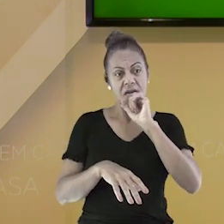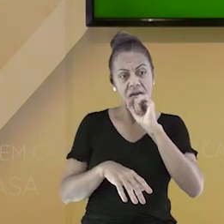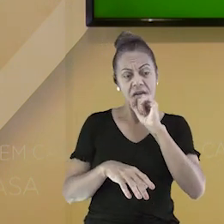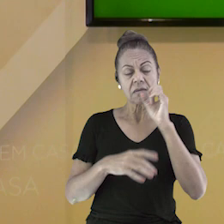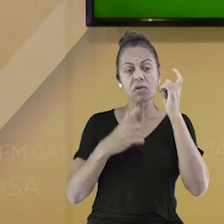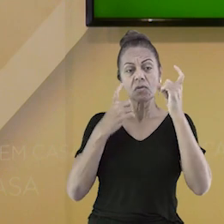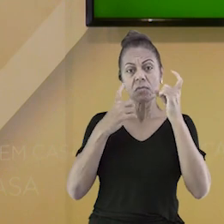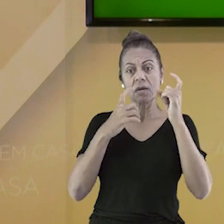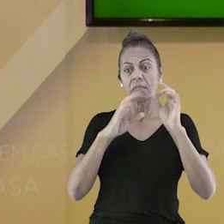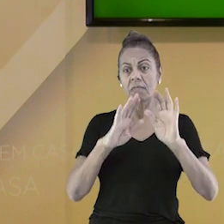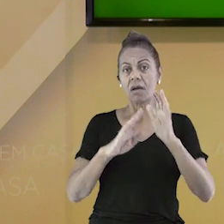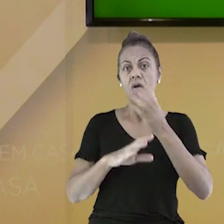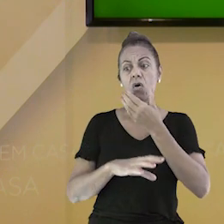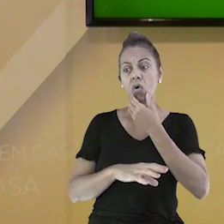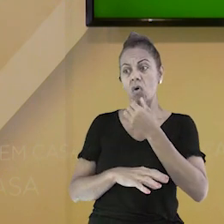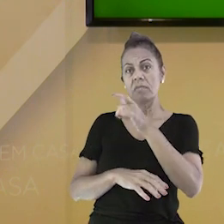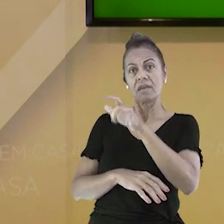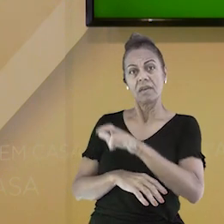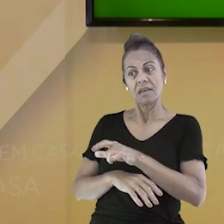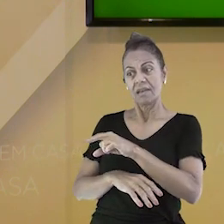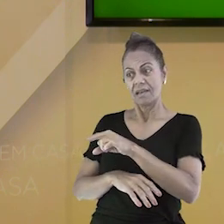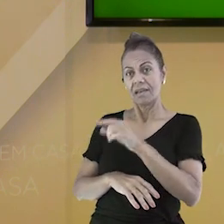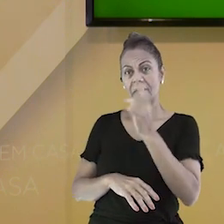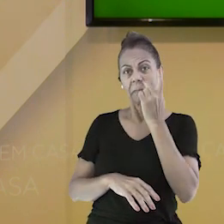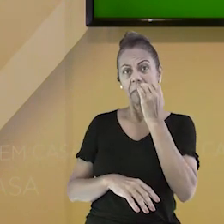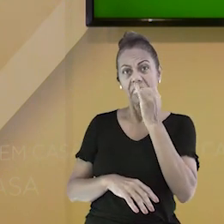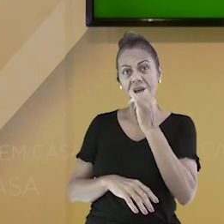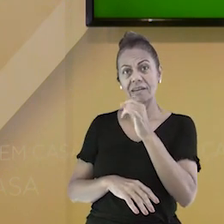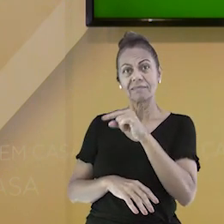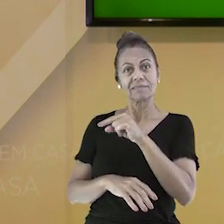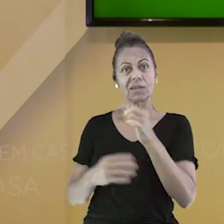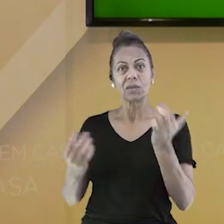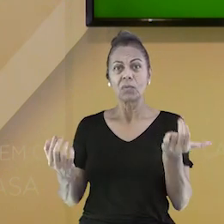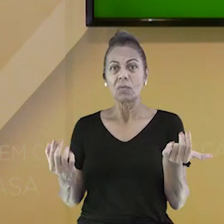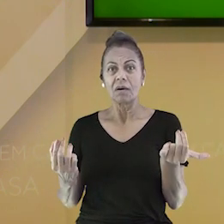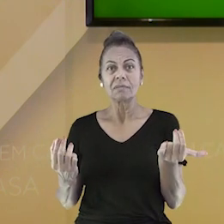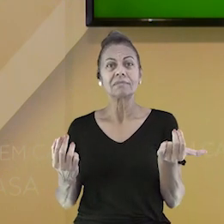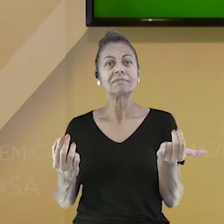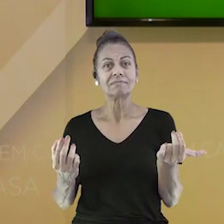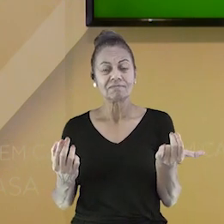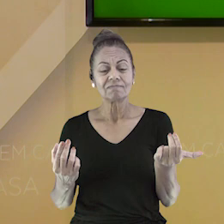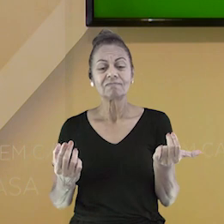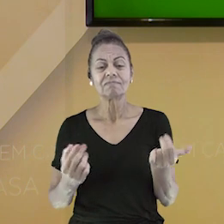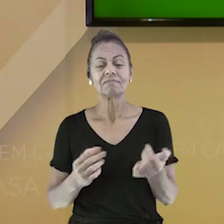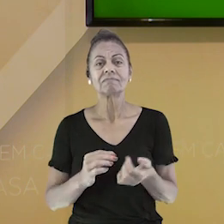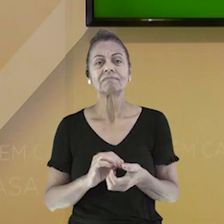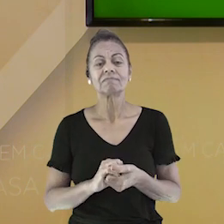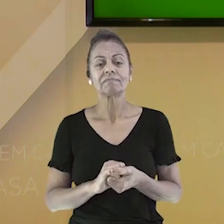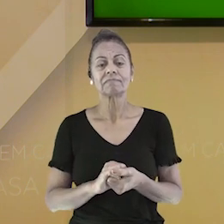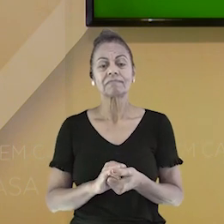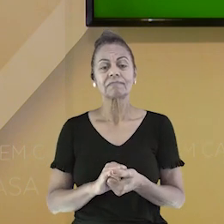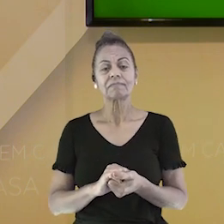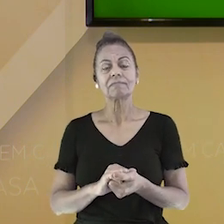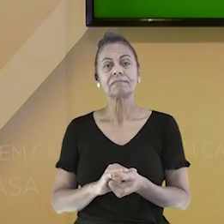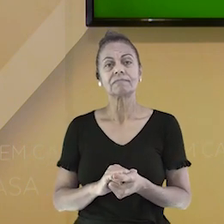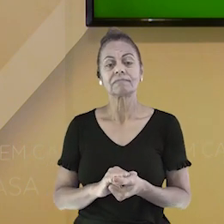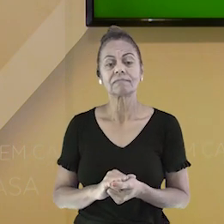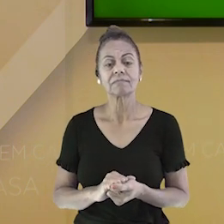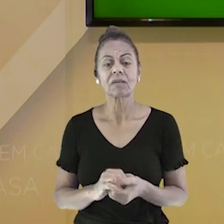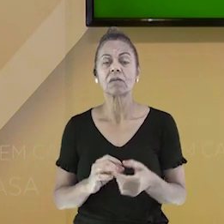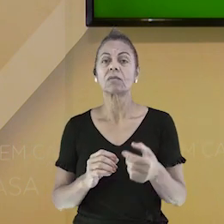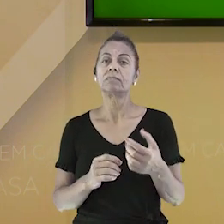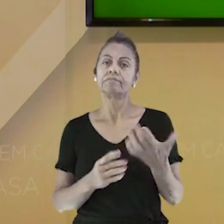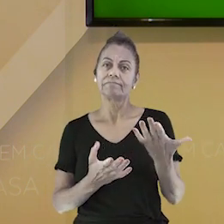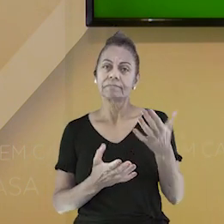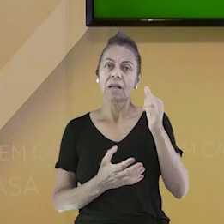exclusivamente materno, mas a paternidade deve ser exercida, sim, com a mesma necessidade e representada de forma tão